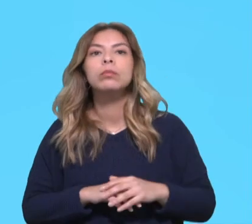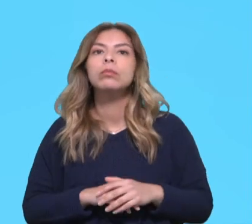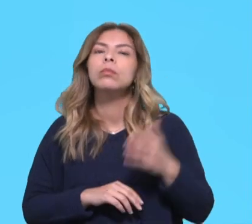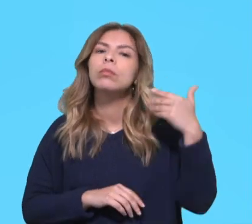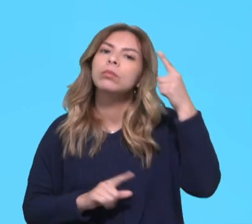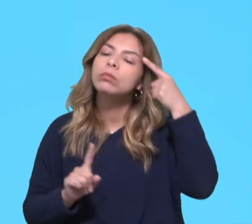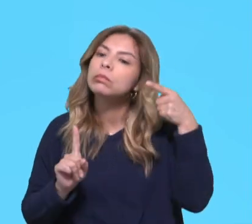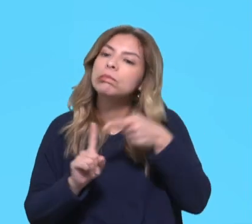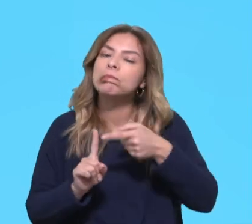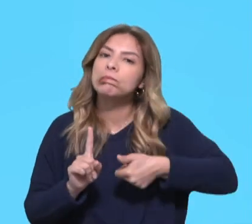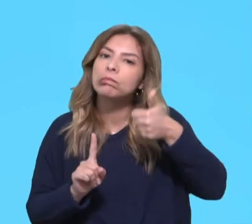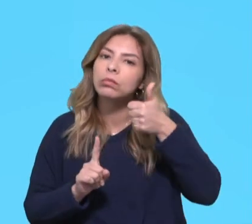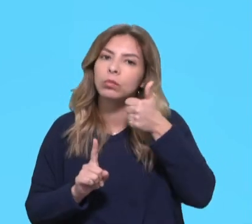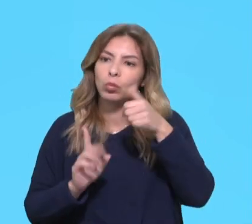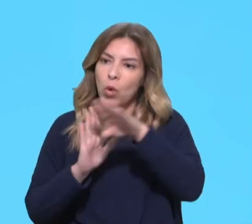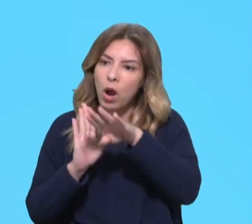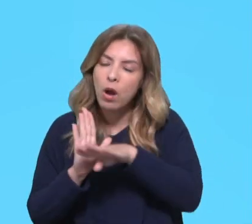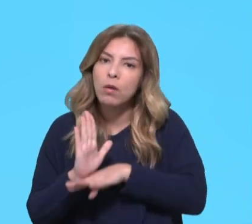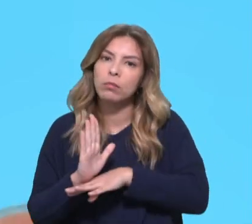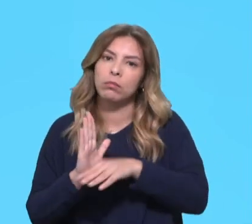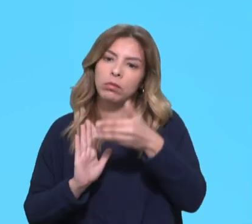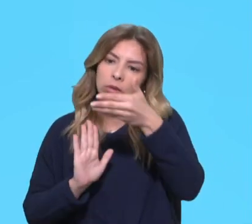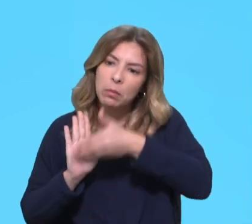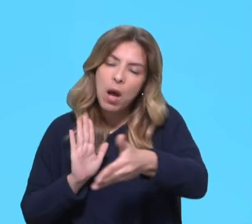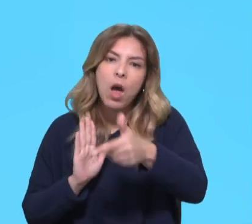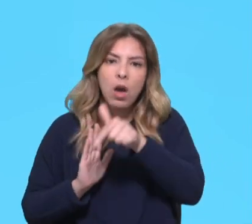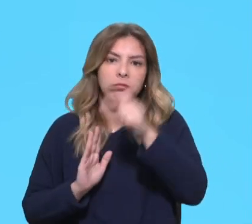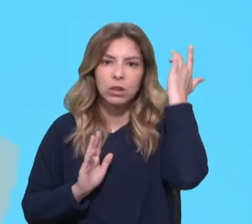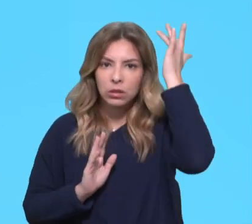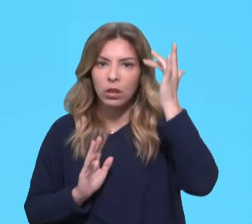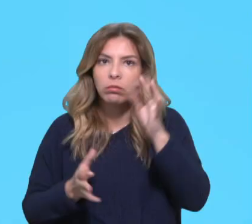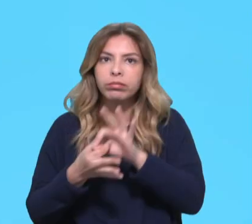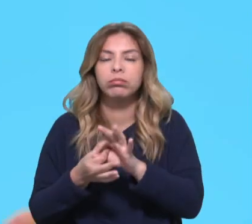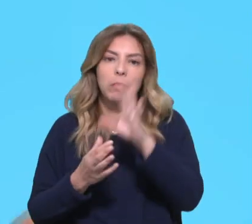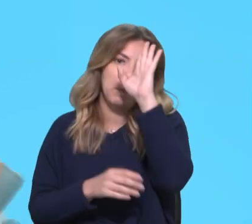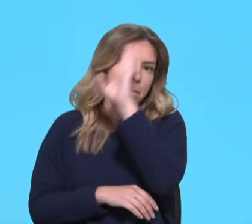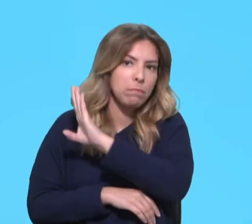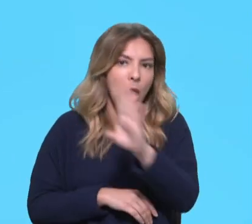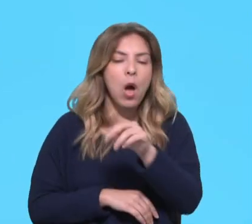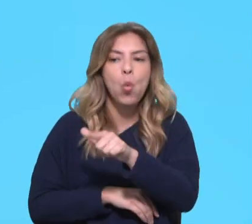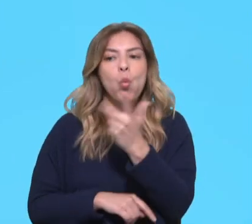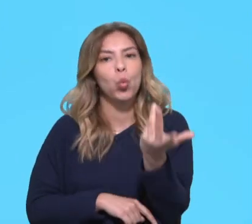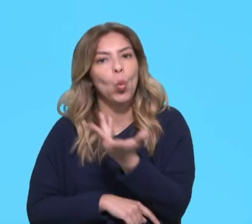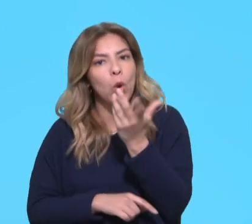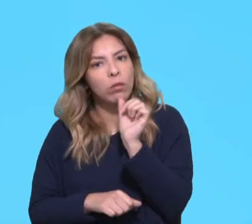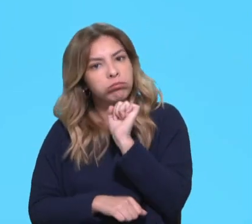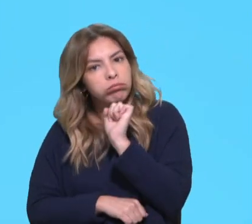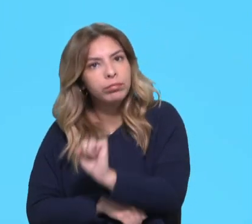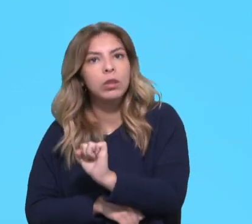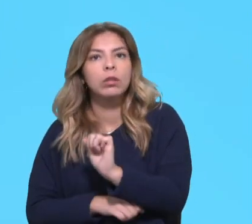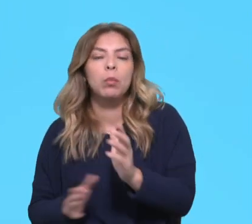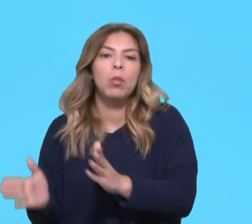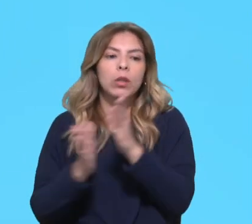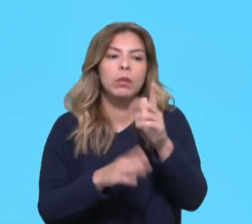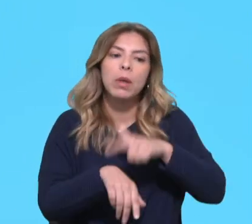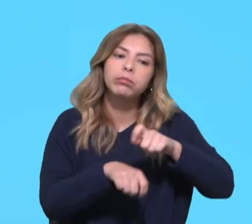preside ao plano, ao programa da Semana Santa, sabendo desde logo que há uma dimensão muito cultural e outra muito cultural, muito da